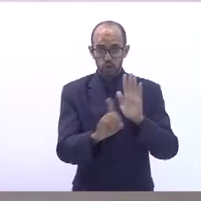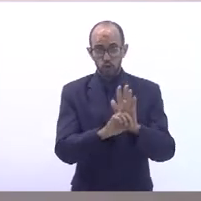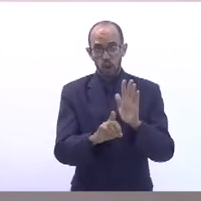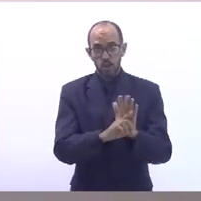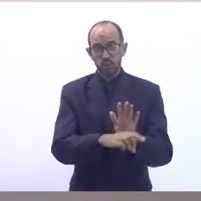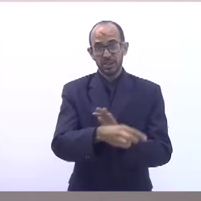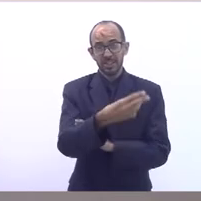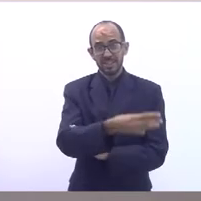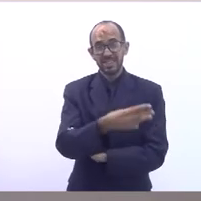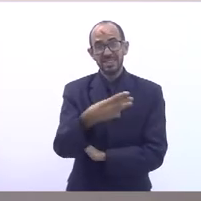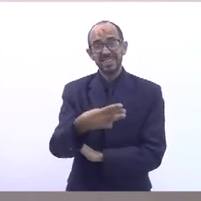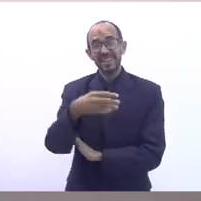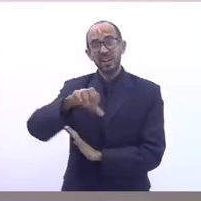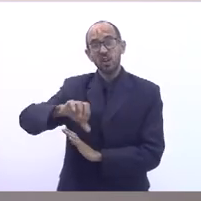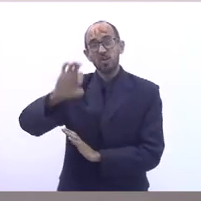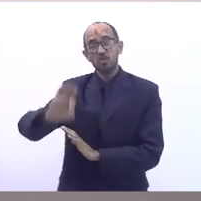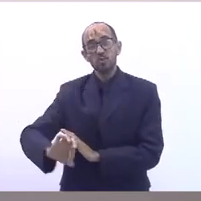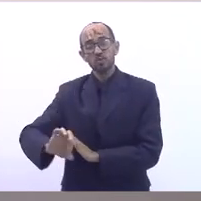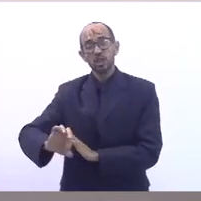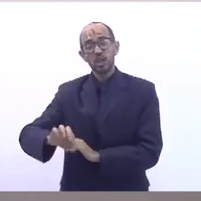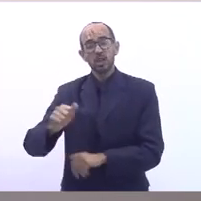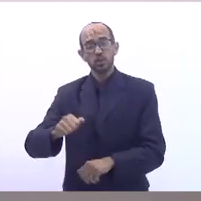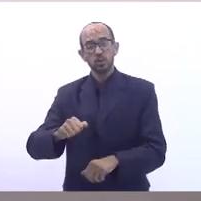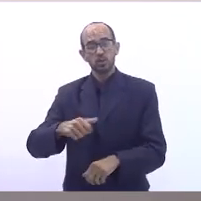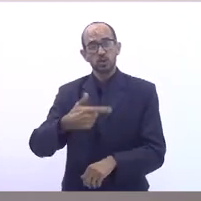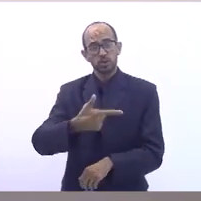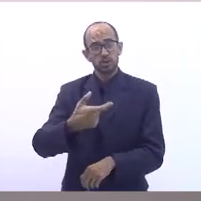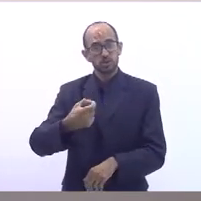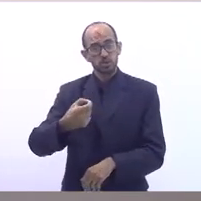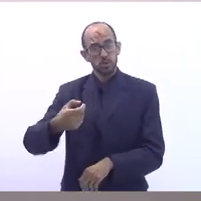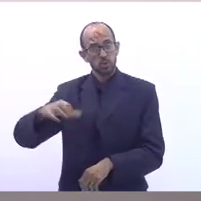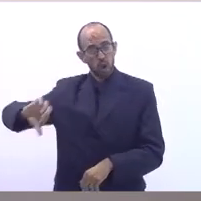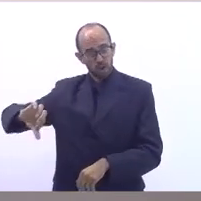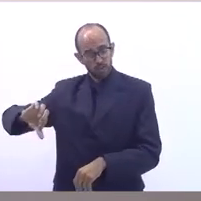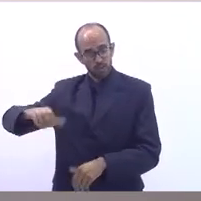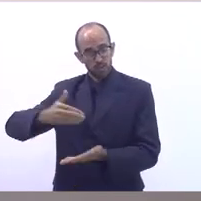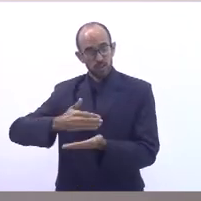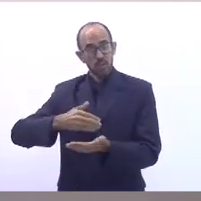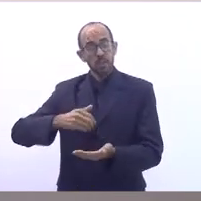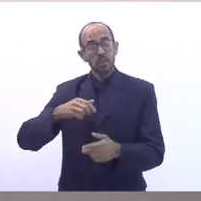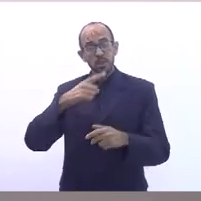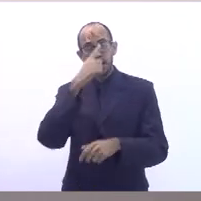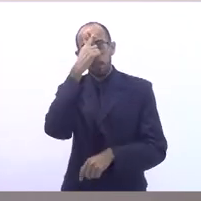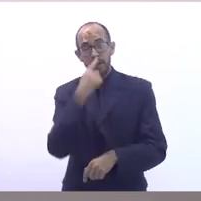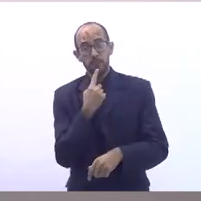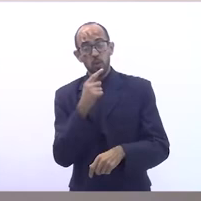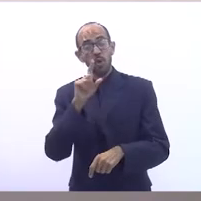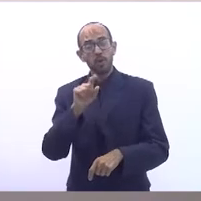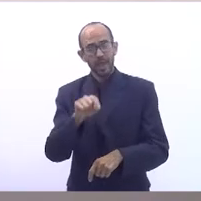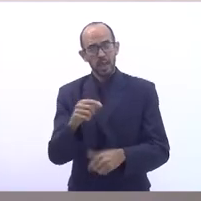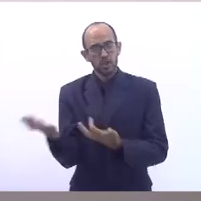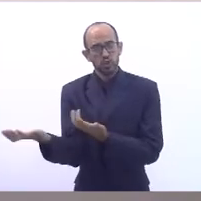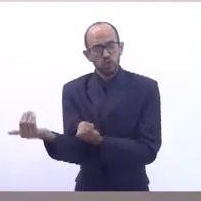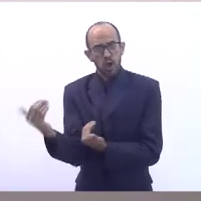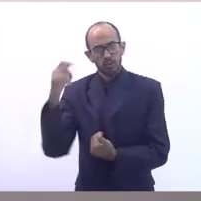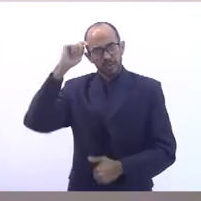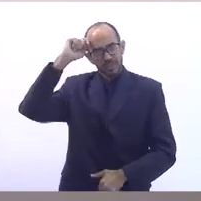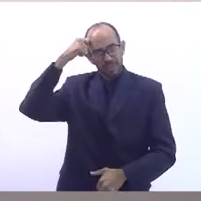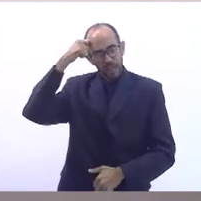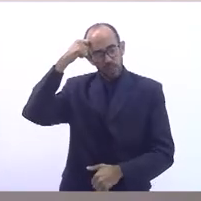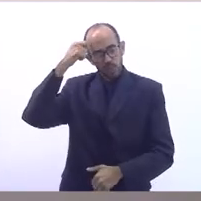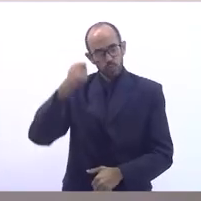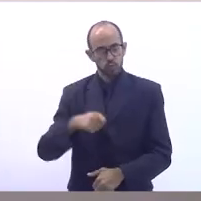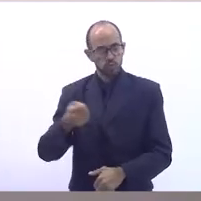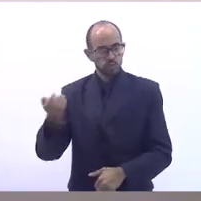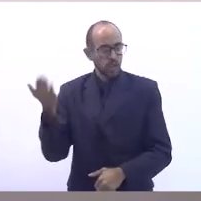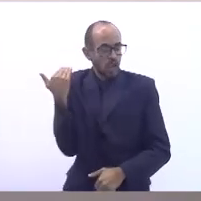339 por cento a mais do que nos outros anos sendo perfis jovens negros e primário com bons antecedentes